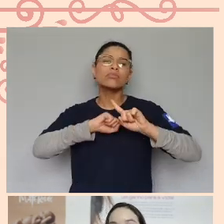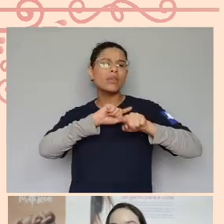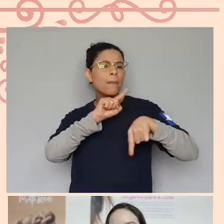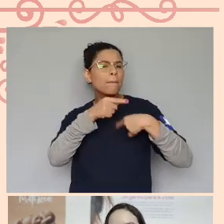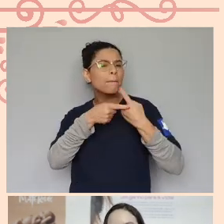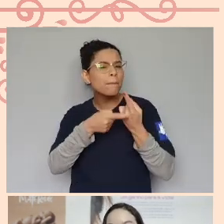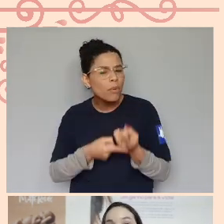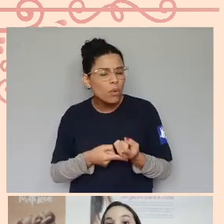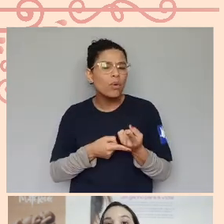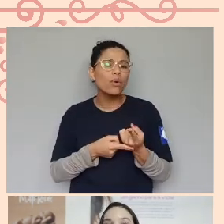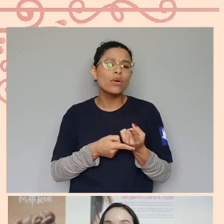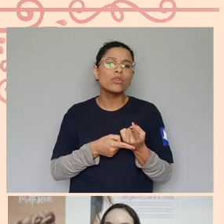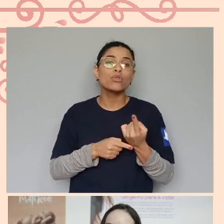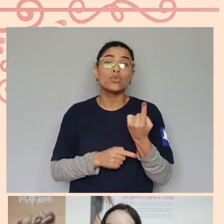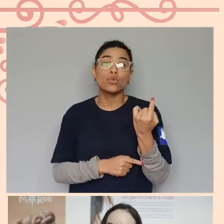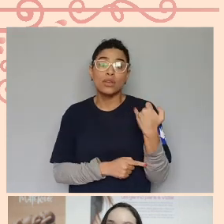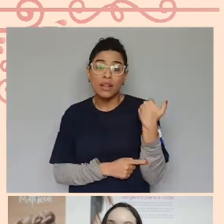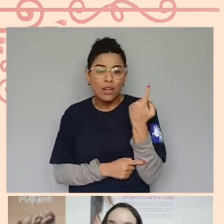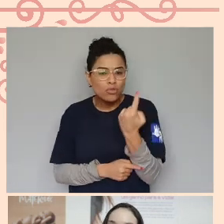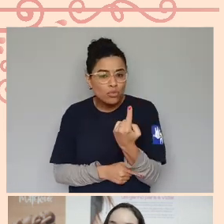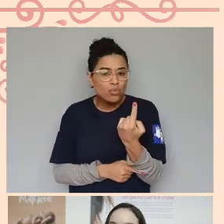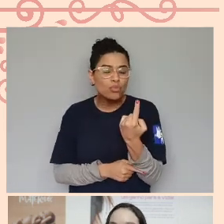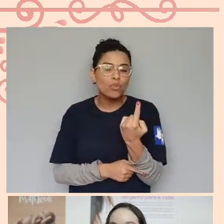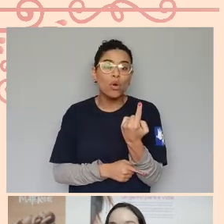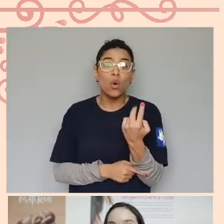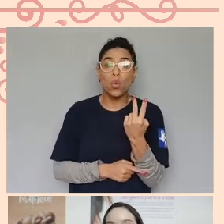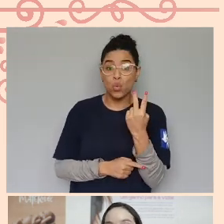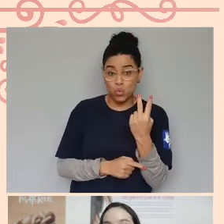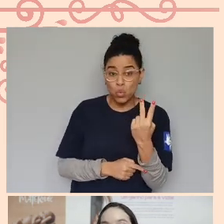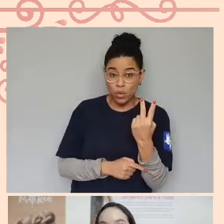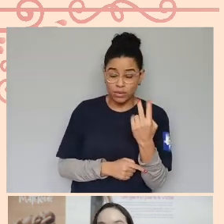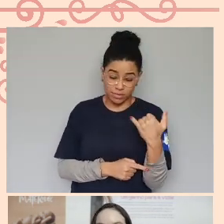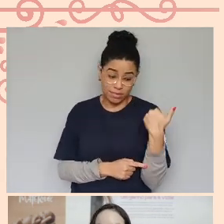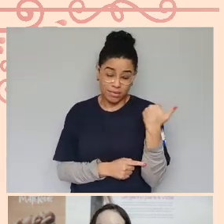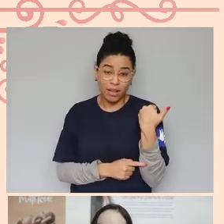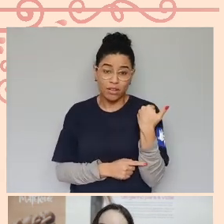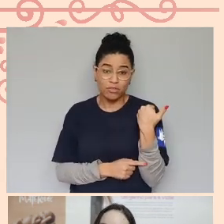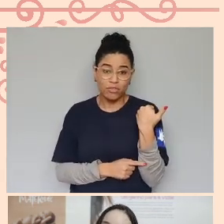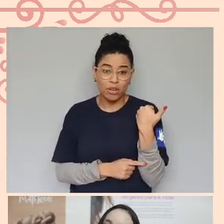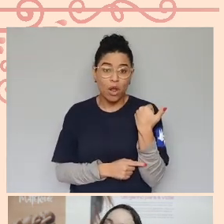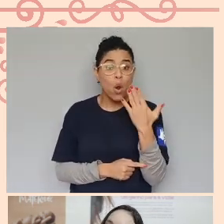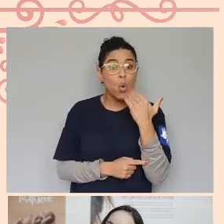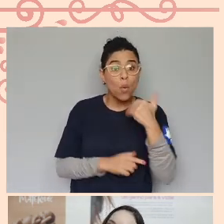lá para os 2 aninhos, aí que vai vindo o contrário. Aí a alimentação ela vai ficando cada vez mais